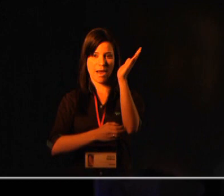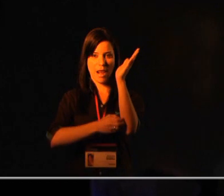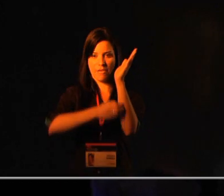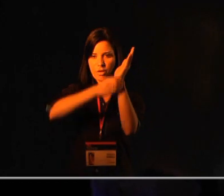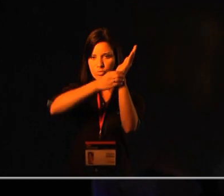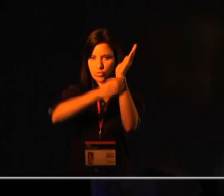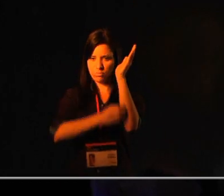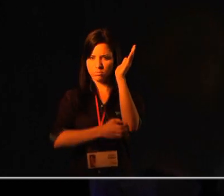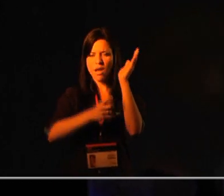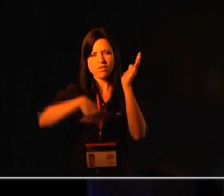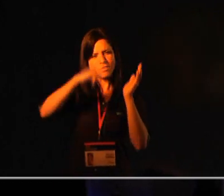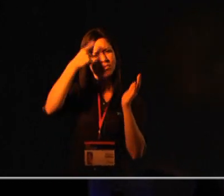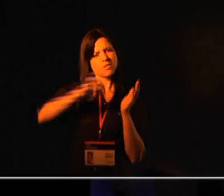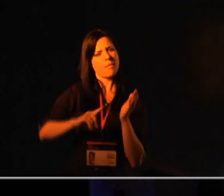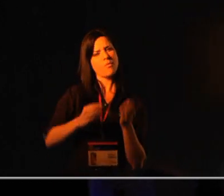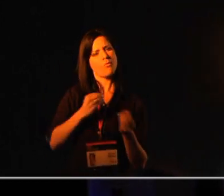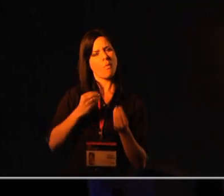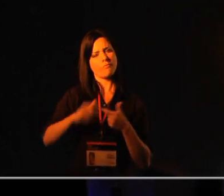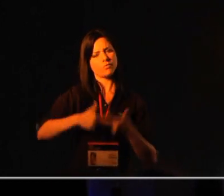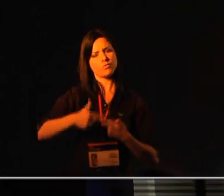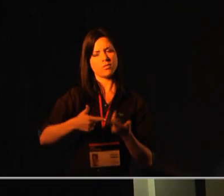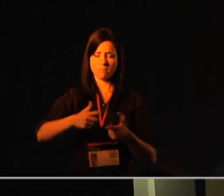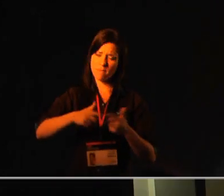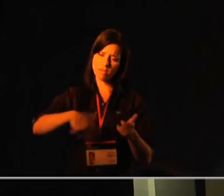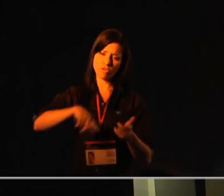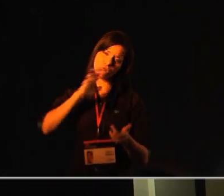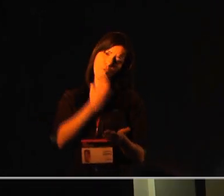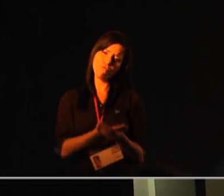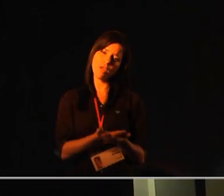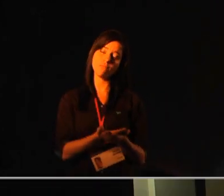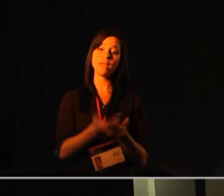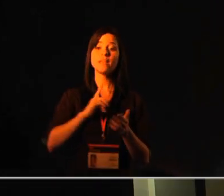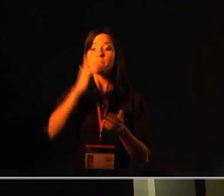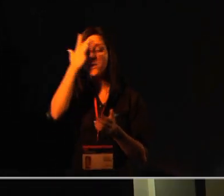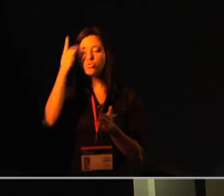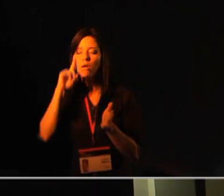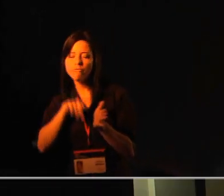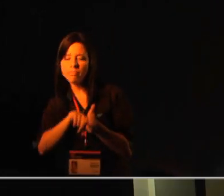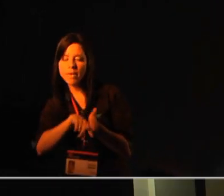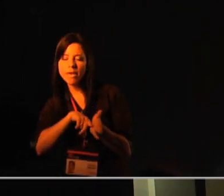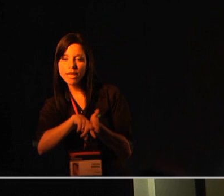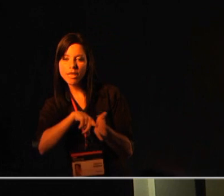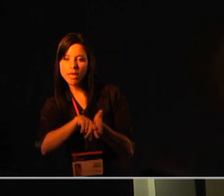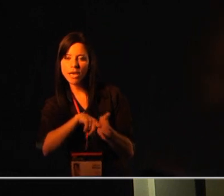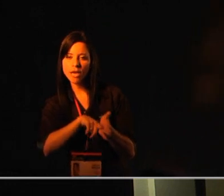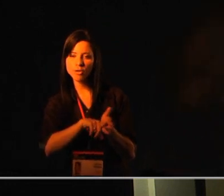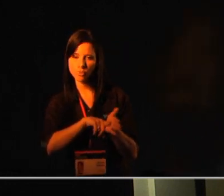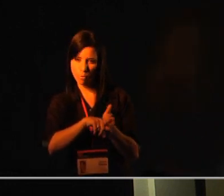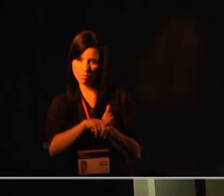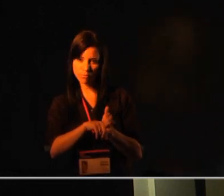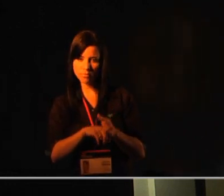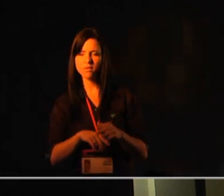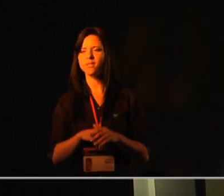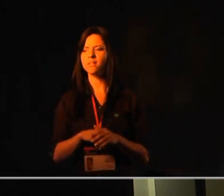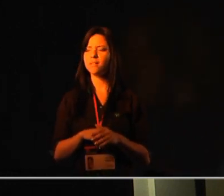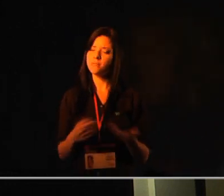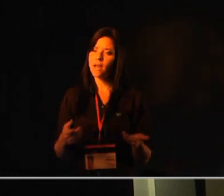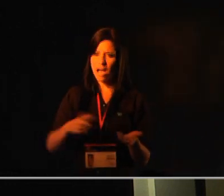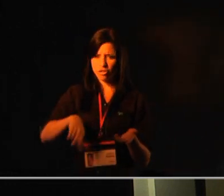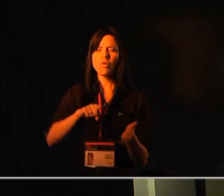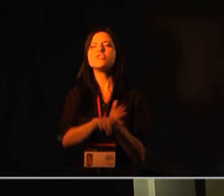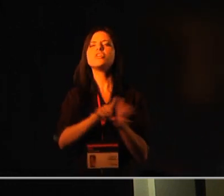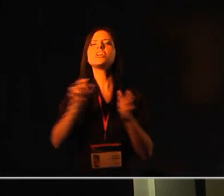A gente não sabe como é que funciona, a gente confia. É um sistema perito feito por especialistas, feito mesmo que não fica questionando para ver quem entra. Quem entra, acabou-se.